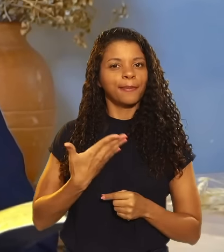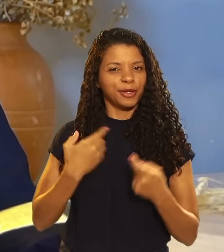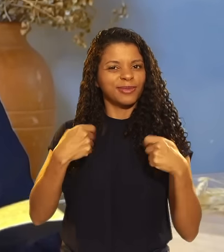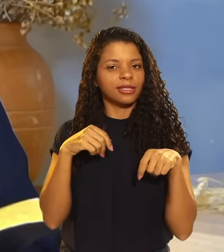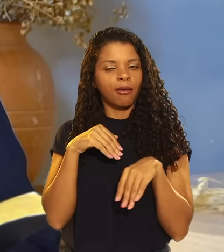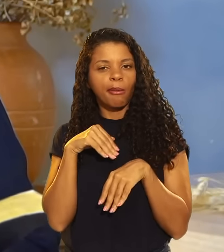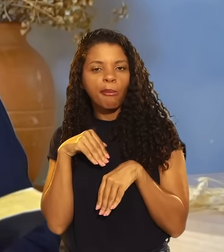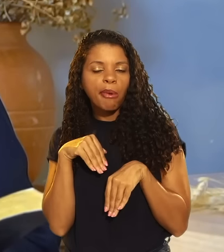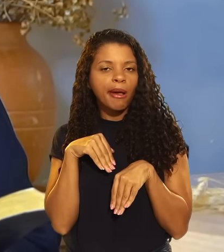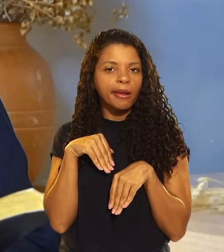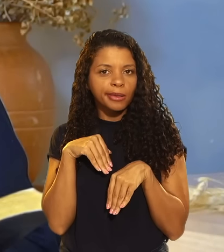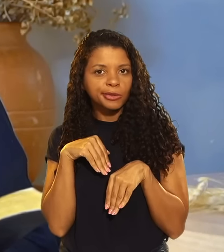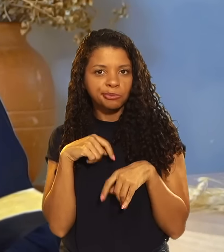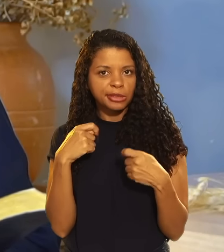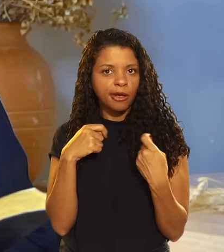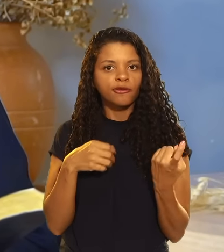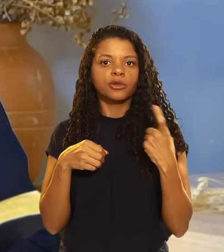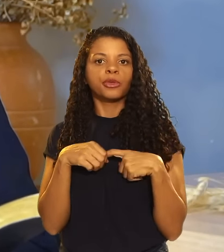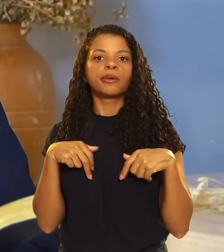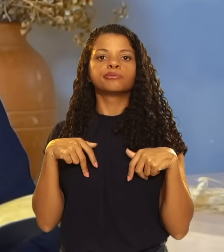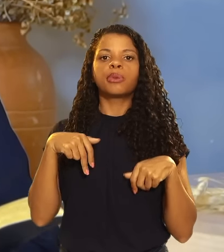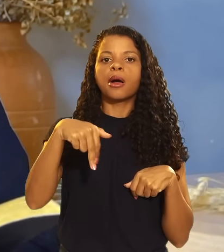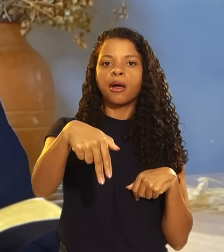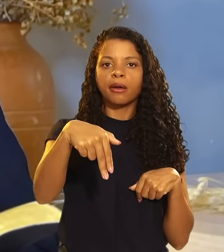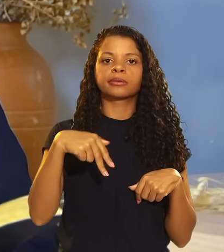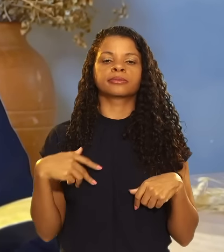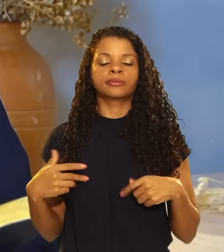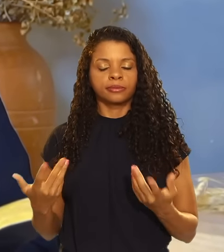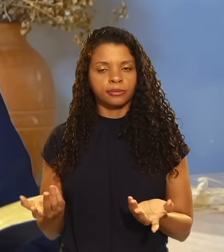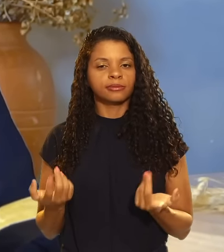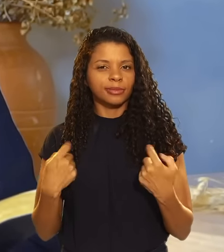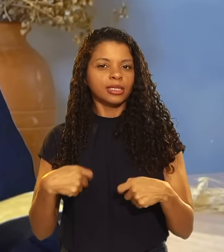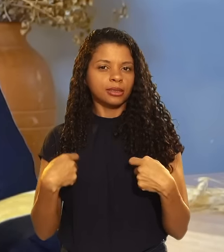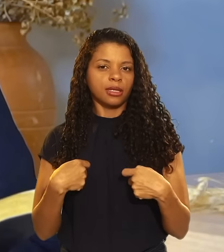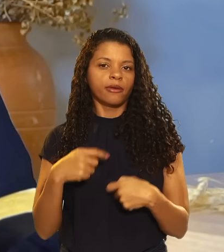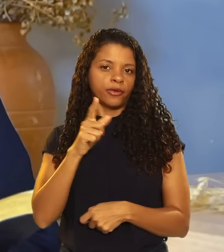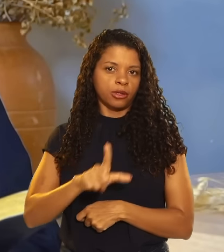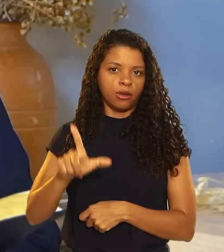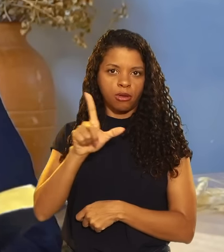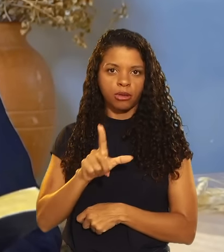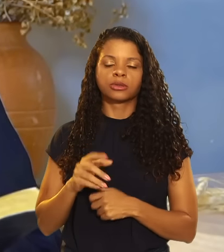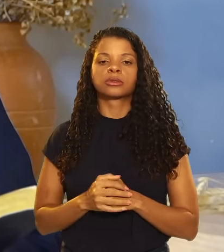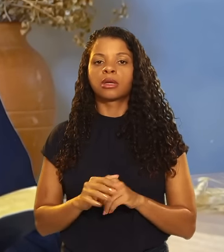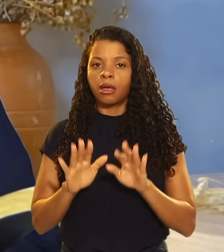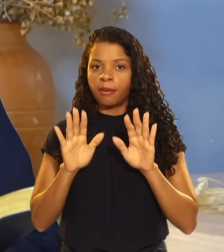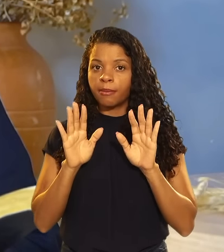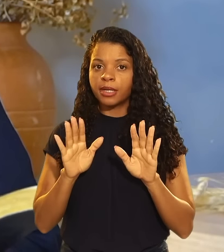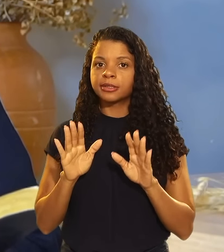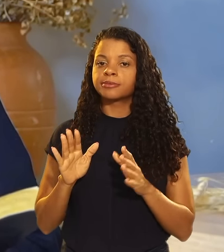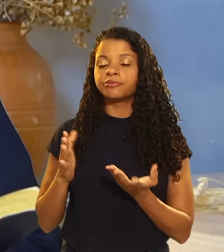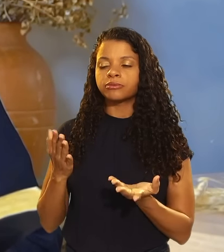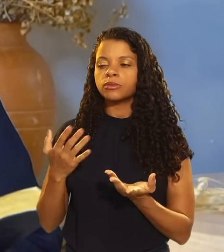já aparente, era uma necessidade que estava em evidência, mas no decorrer desse